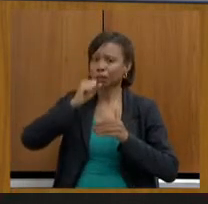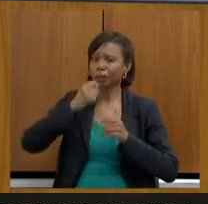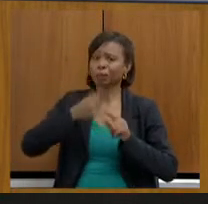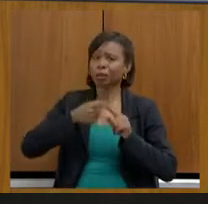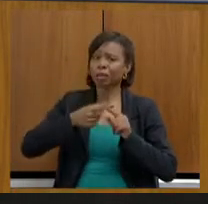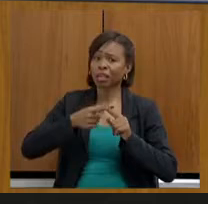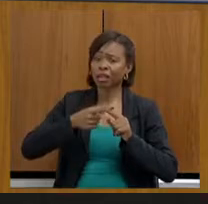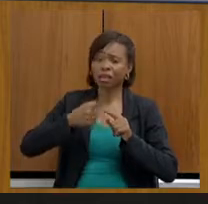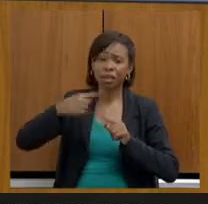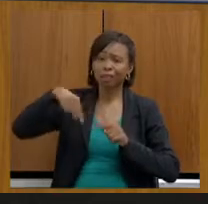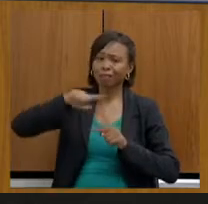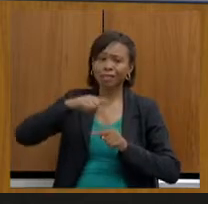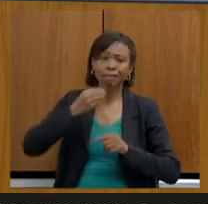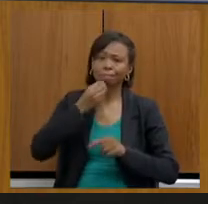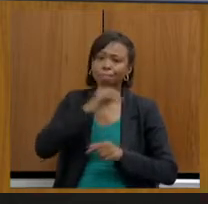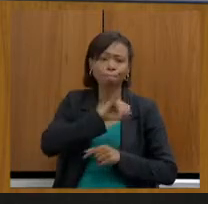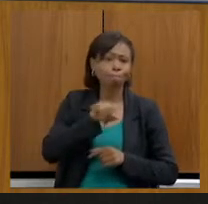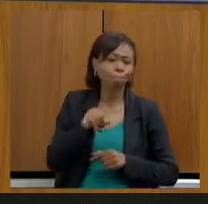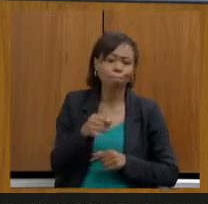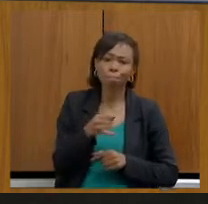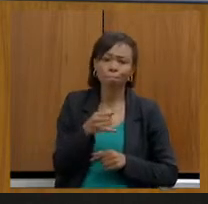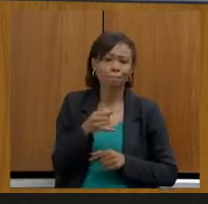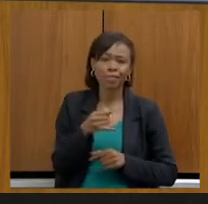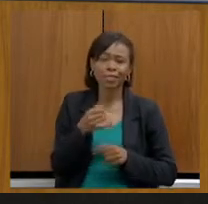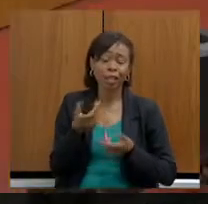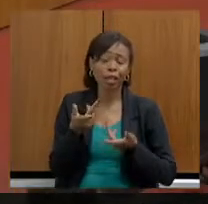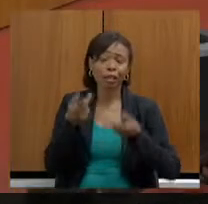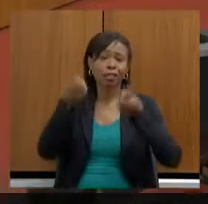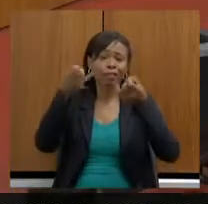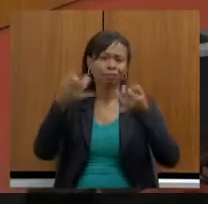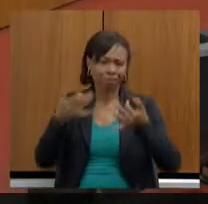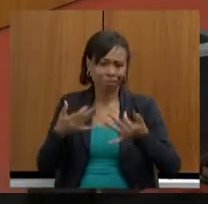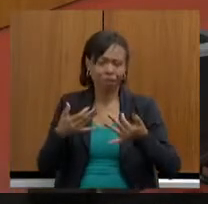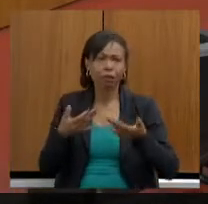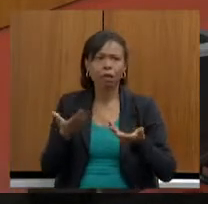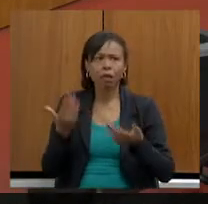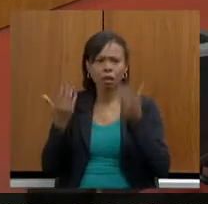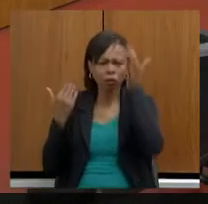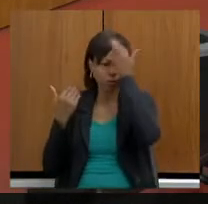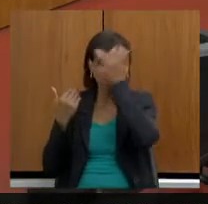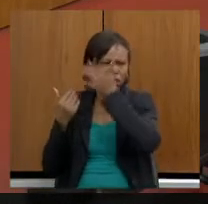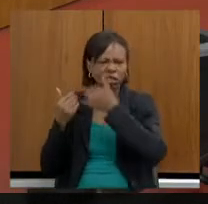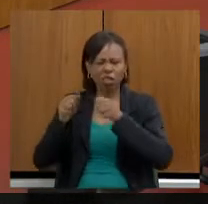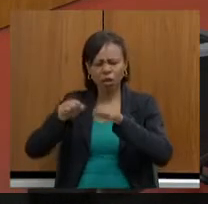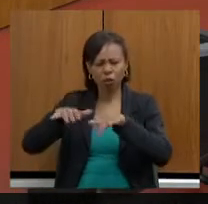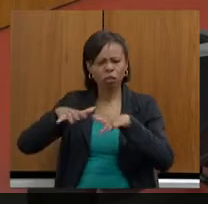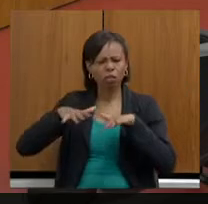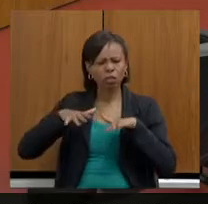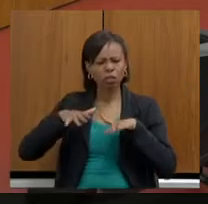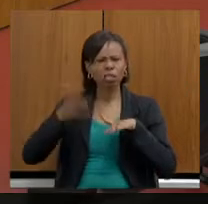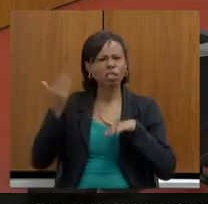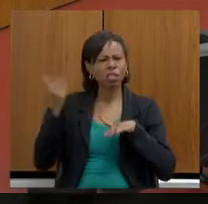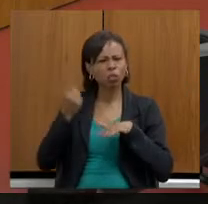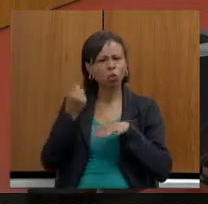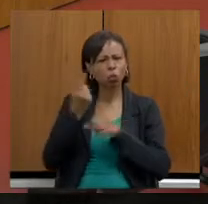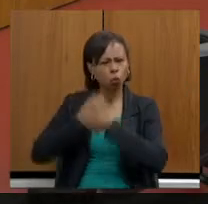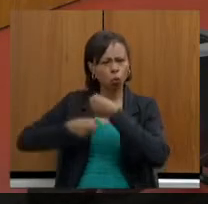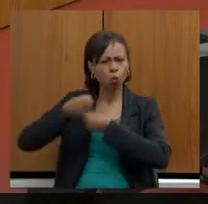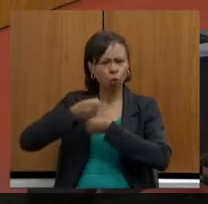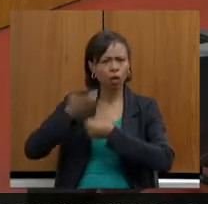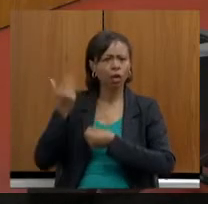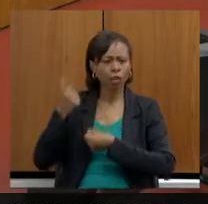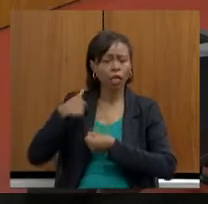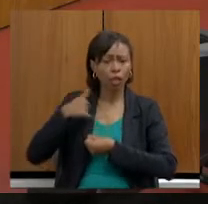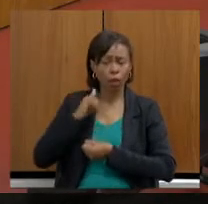nós e a gente não têm oportunidade de discutir e eu dizia no lugarzinho Salvo engano Na audiência pública de um ano atrás